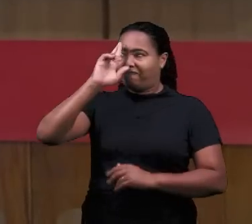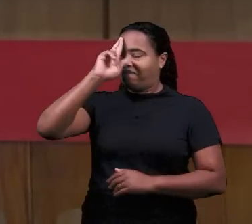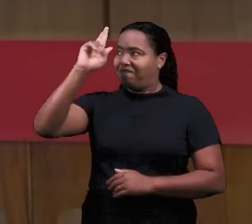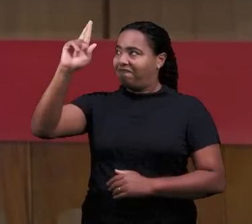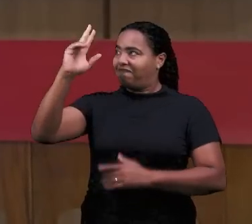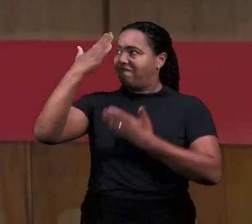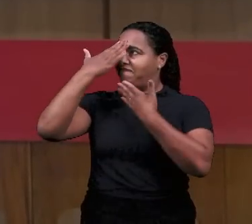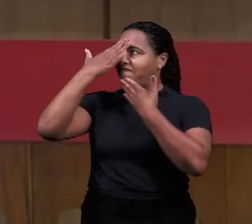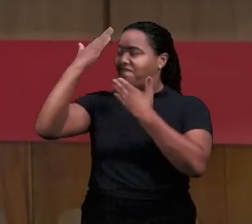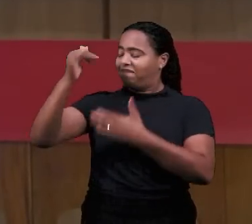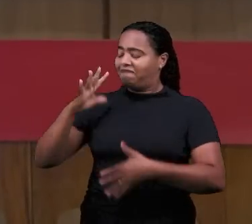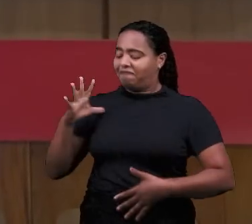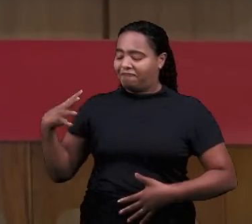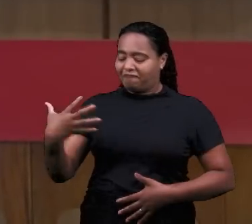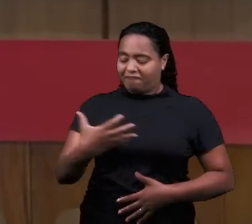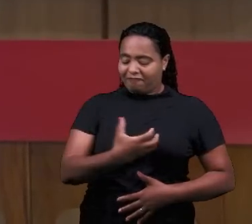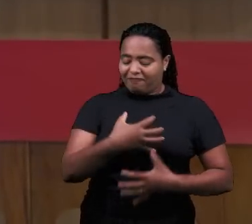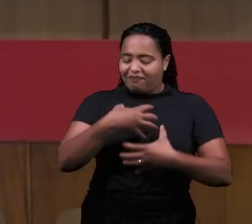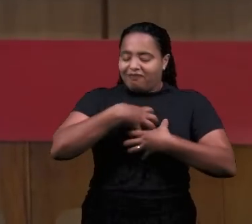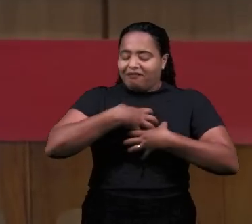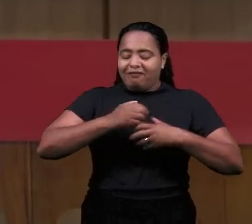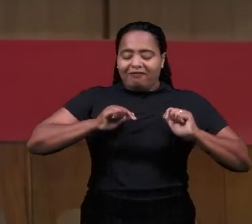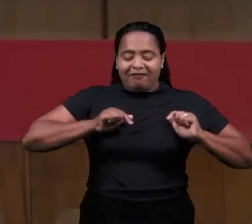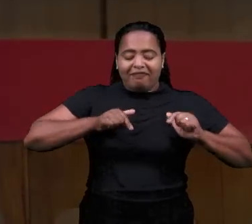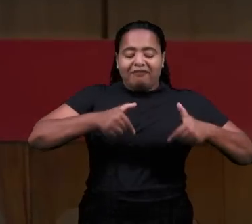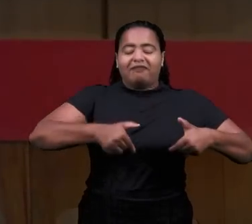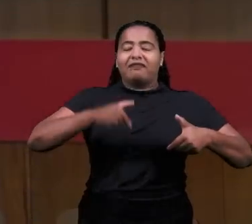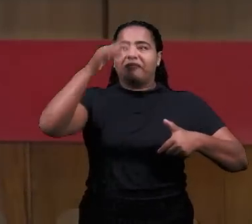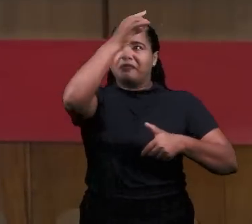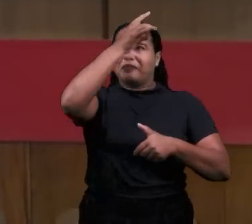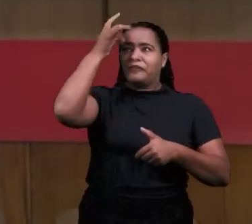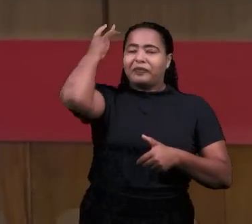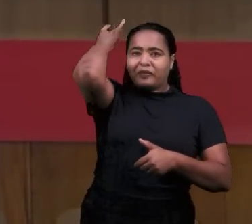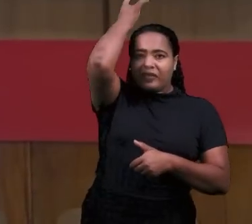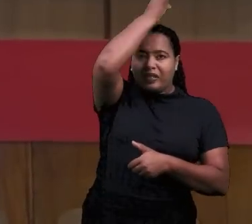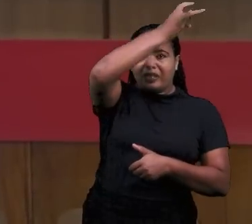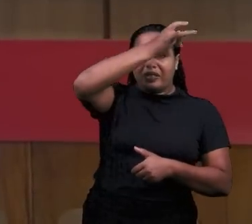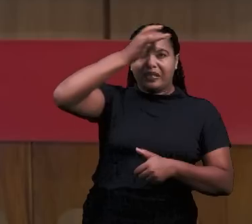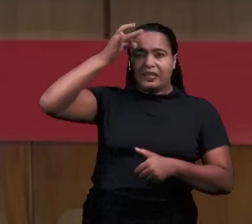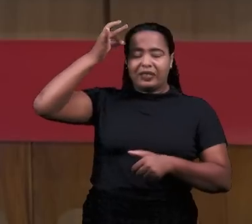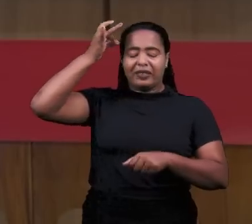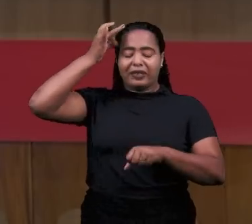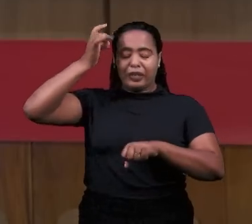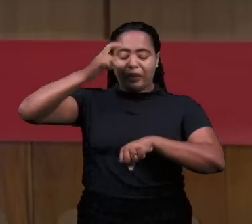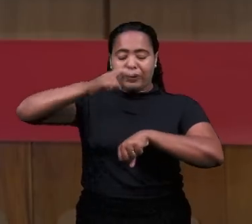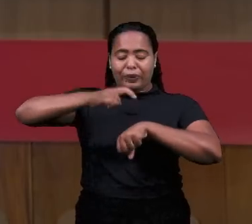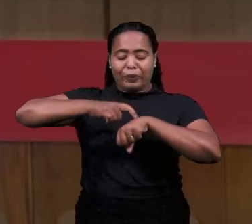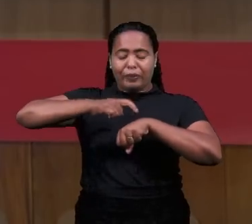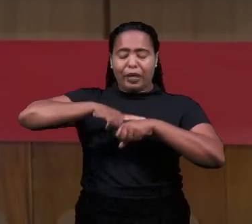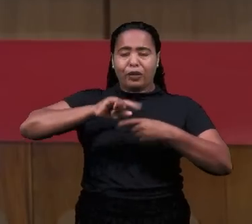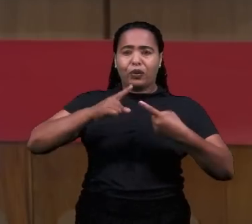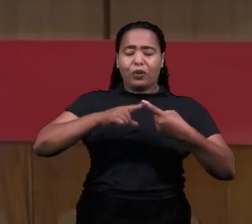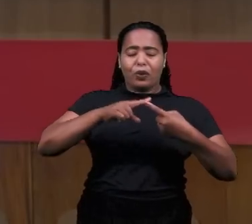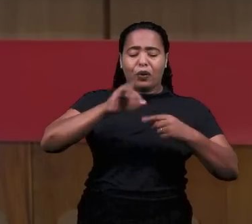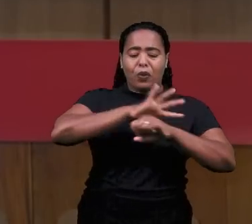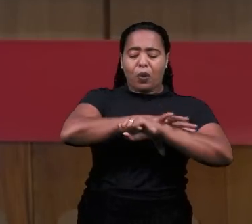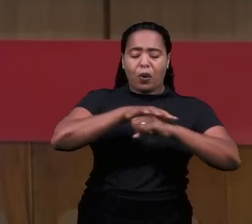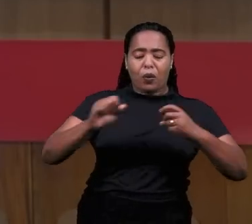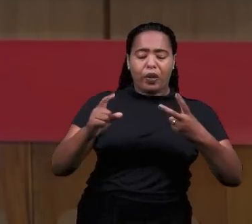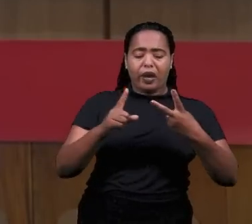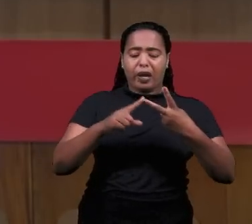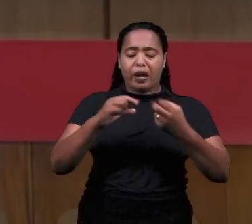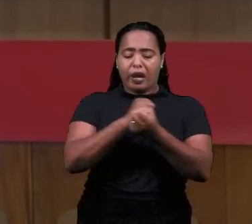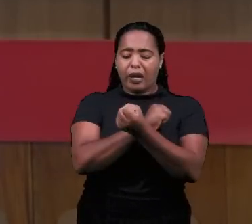houve uma grande operação do teu Espírito Santo nesta hora. Cura,